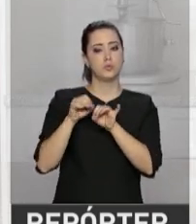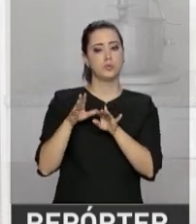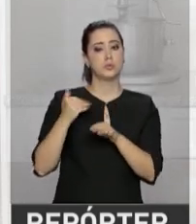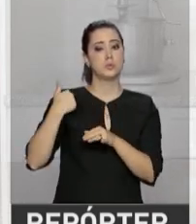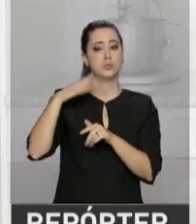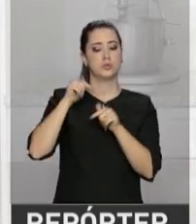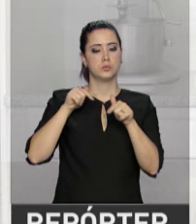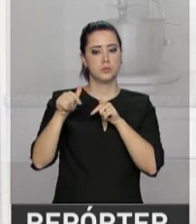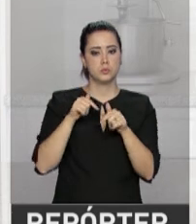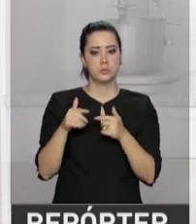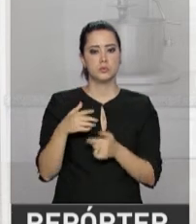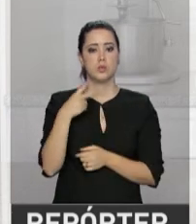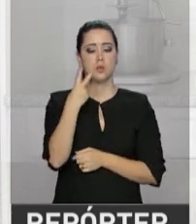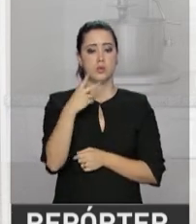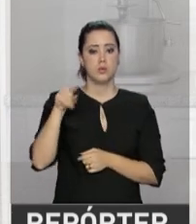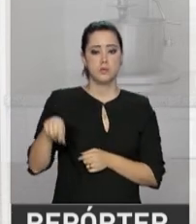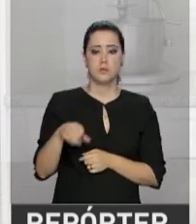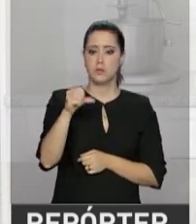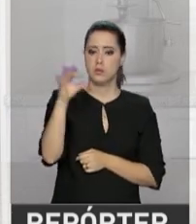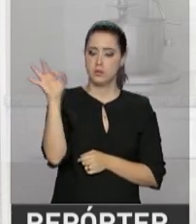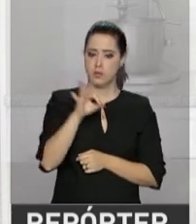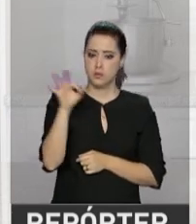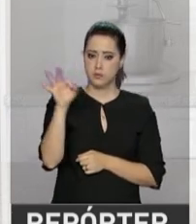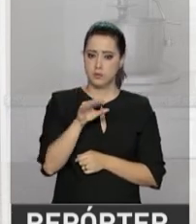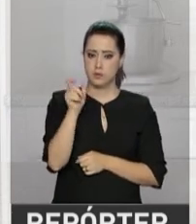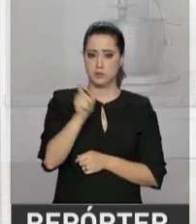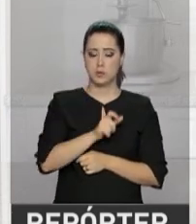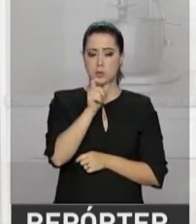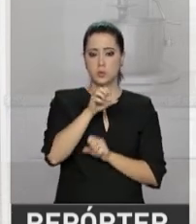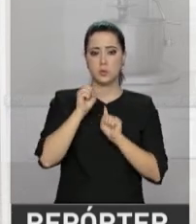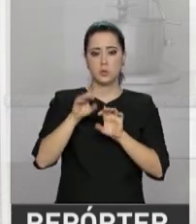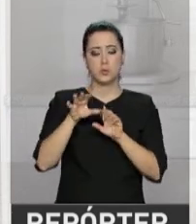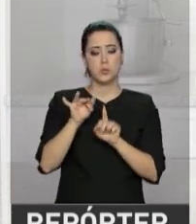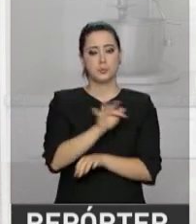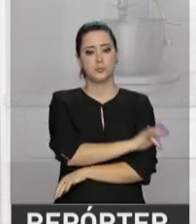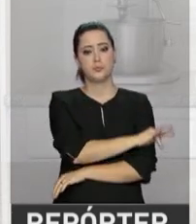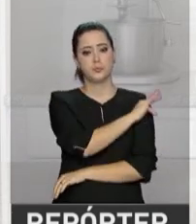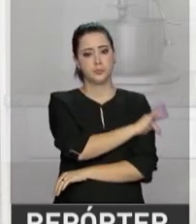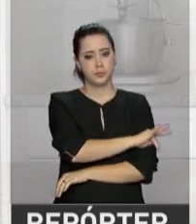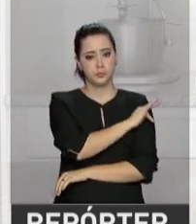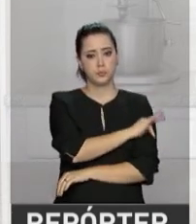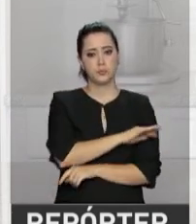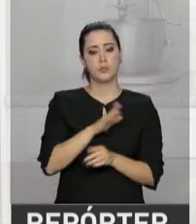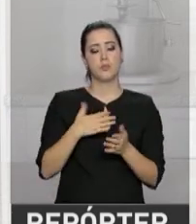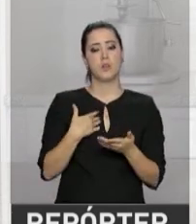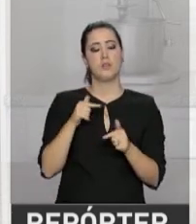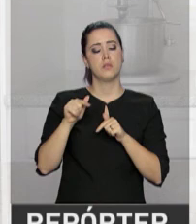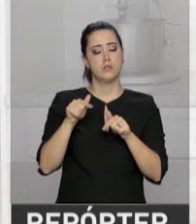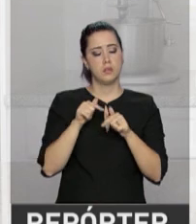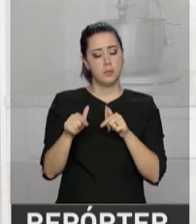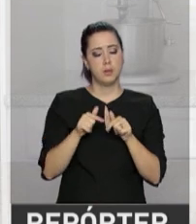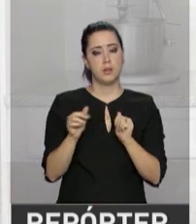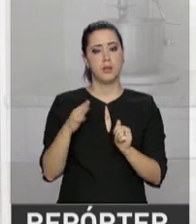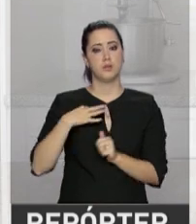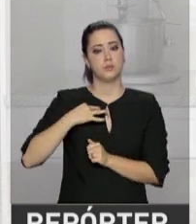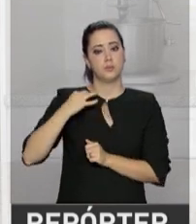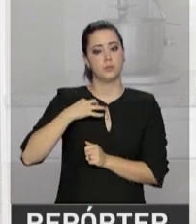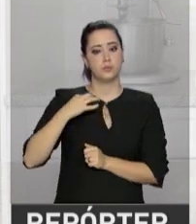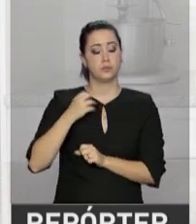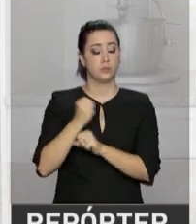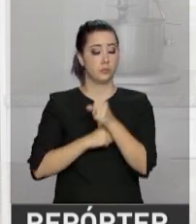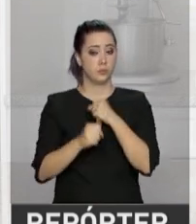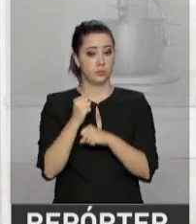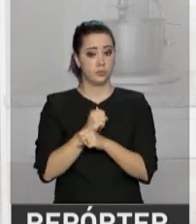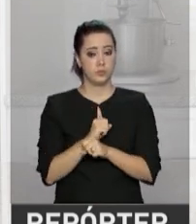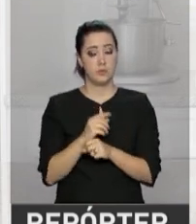trabalho 2,9 por cento das pessoas com ensino fundamental incompleto realizar uma atividade voluntária no ano passado